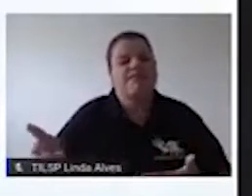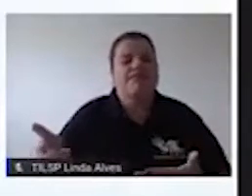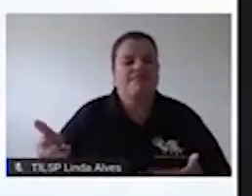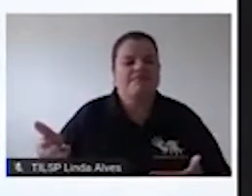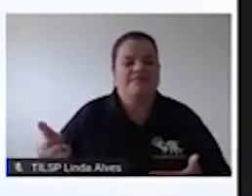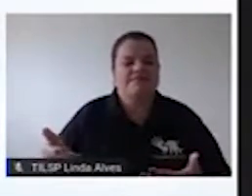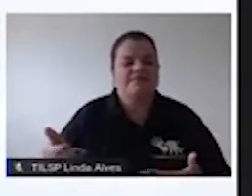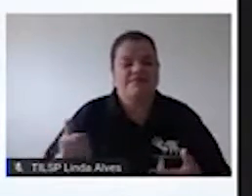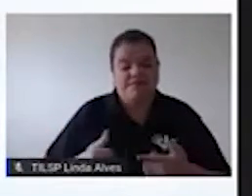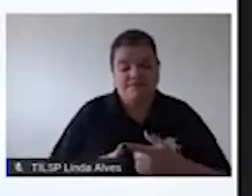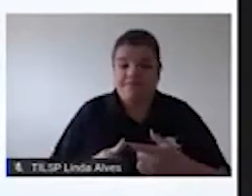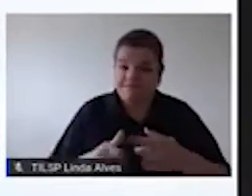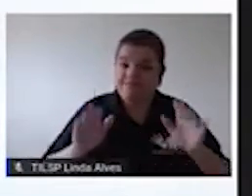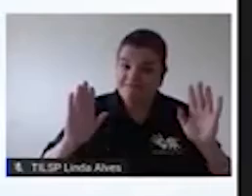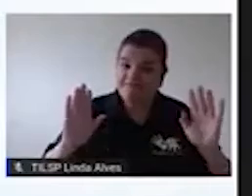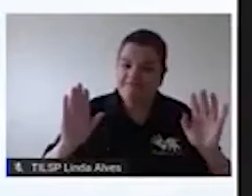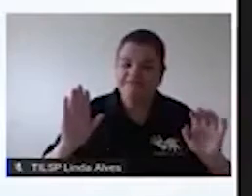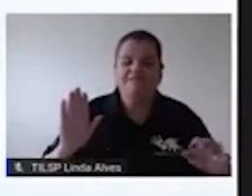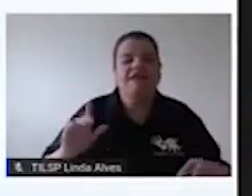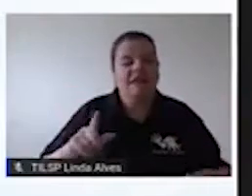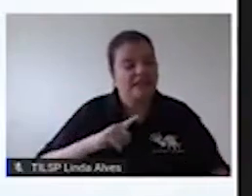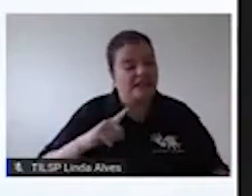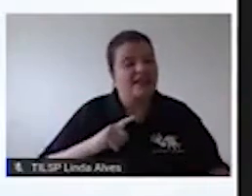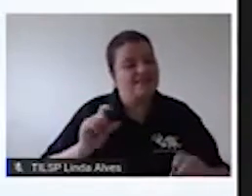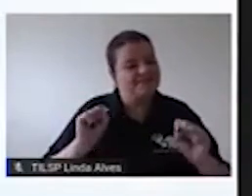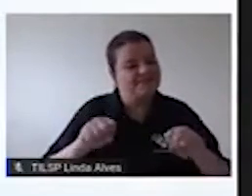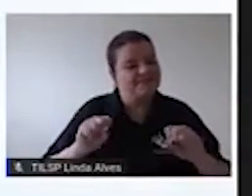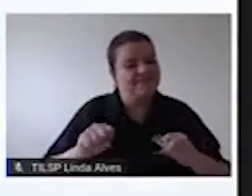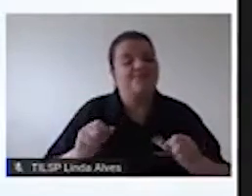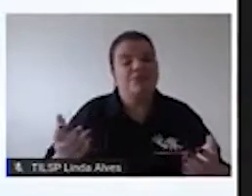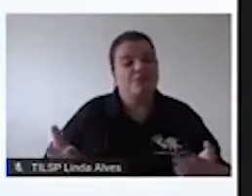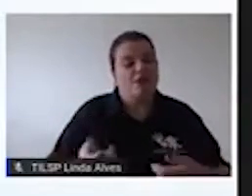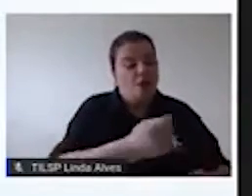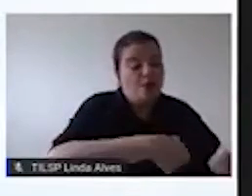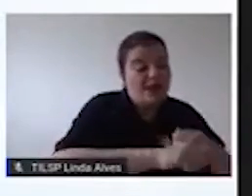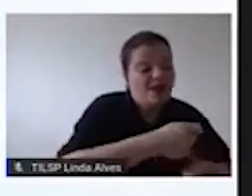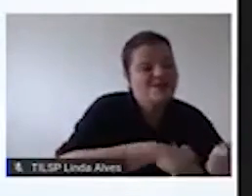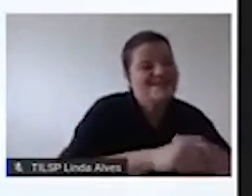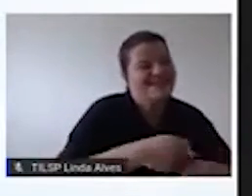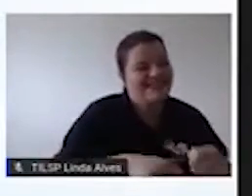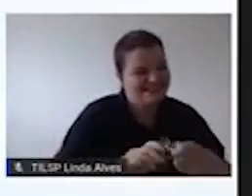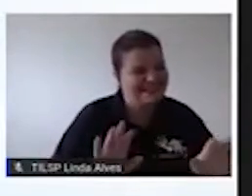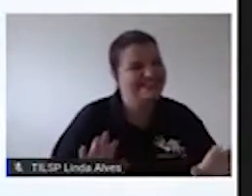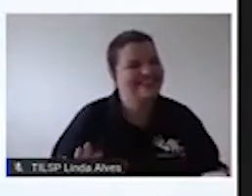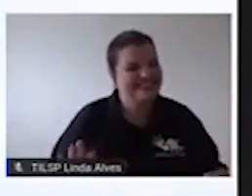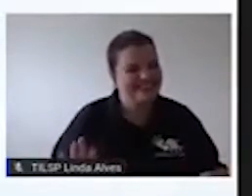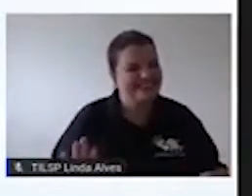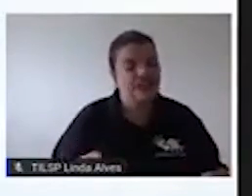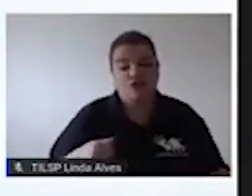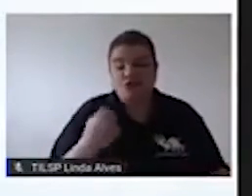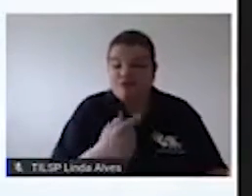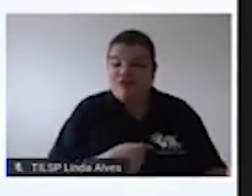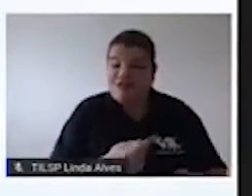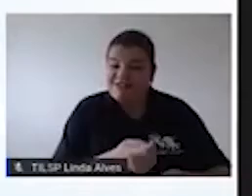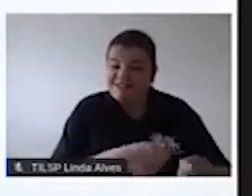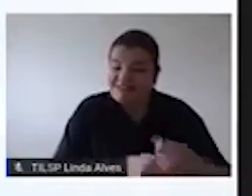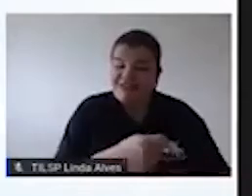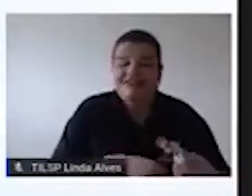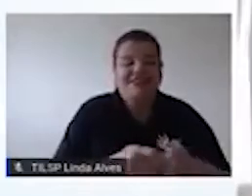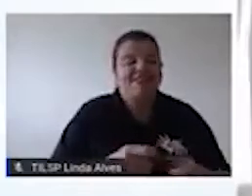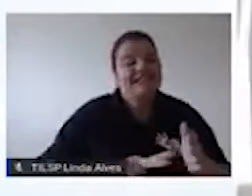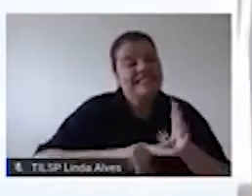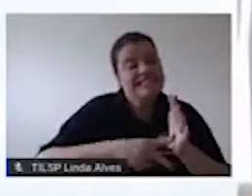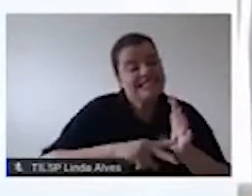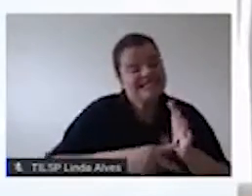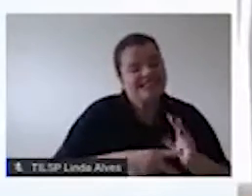né, porque também tem isso, né, o negociador, os nossos negociadores, né, Precisam ser